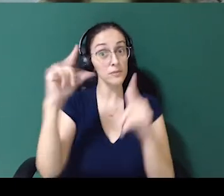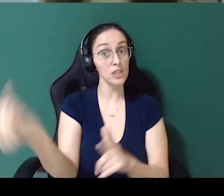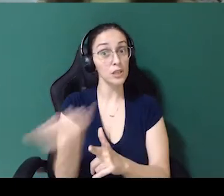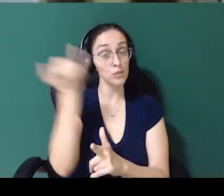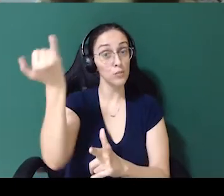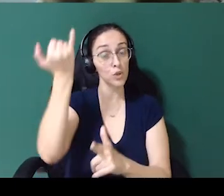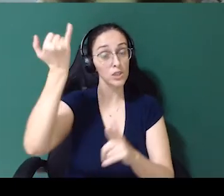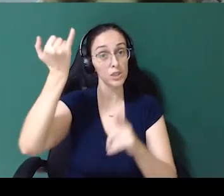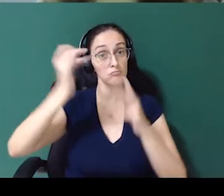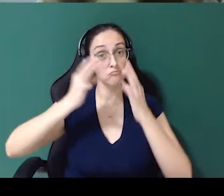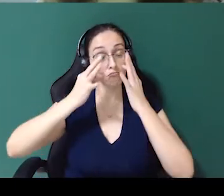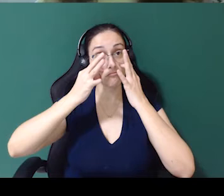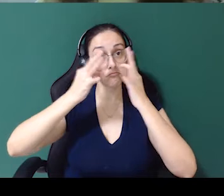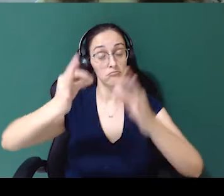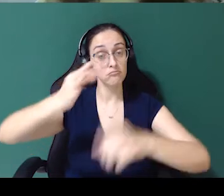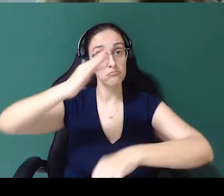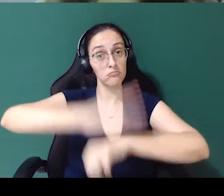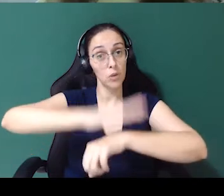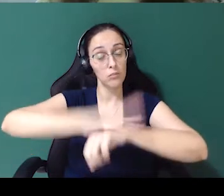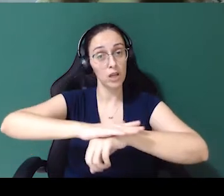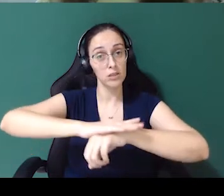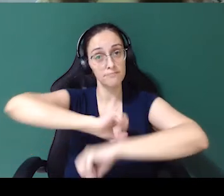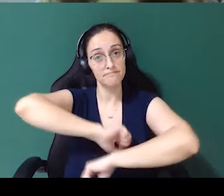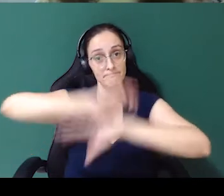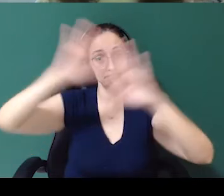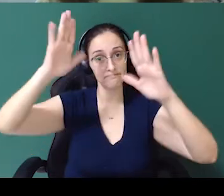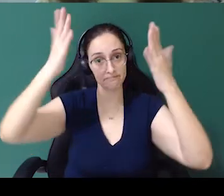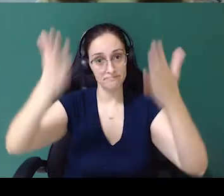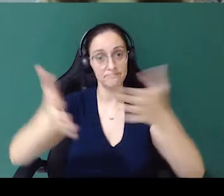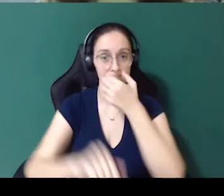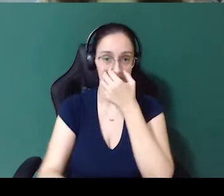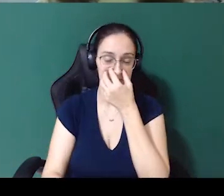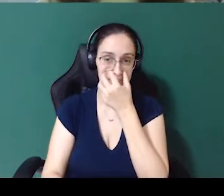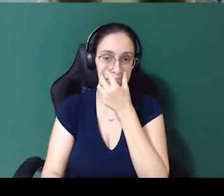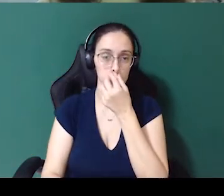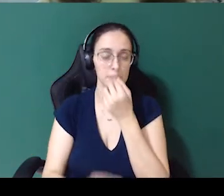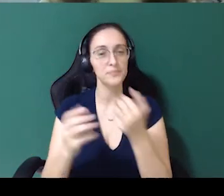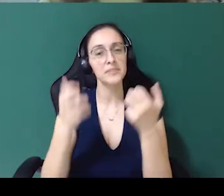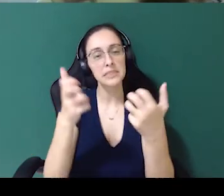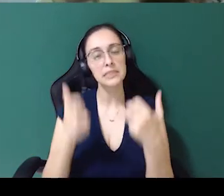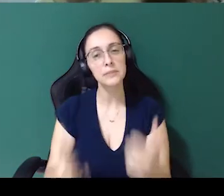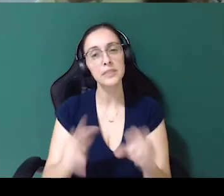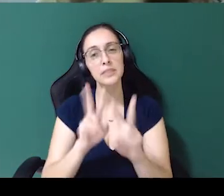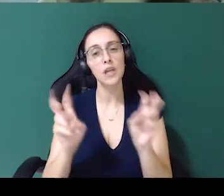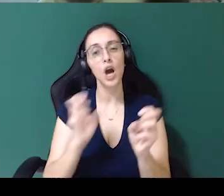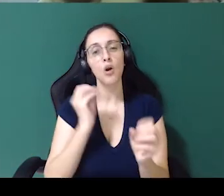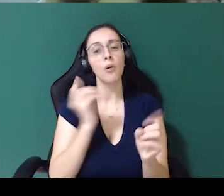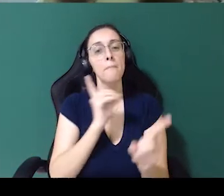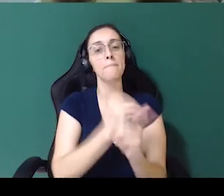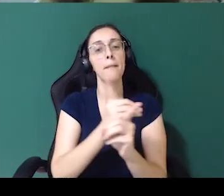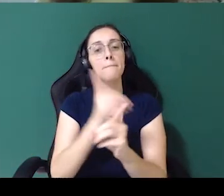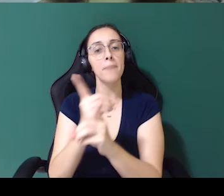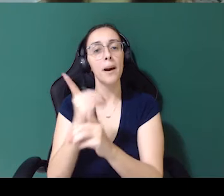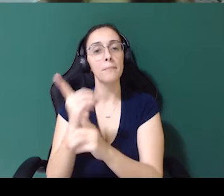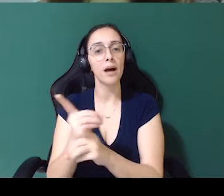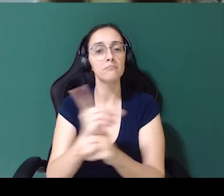gente já entre nesse momento com esses esclarecimentos. Quando a gente fala como identificar e eliminar